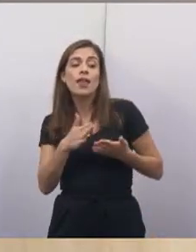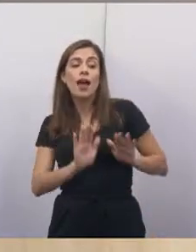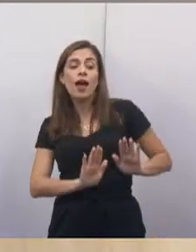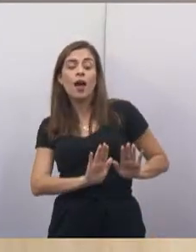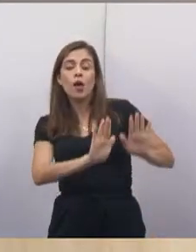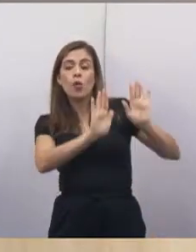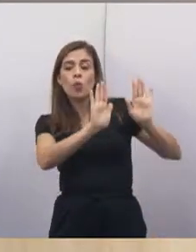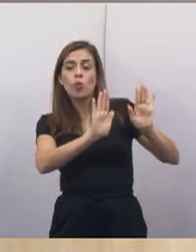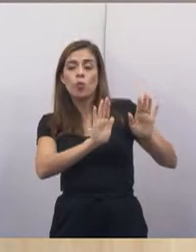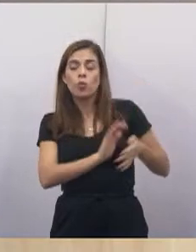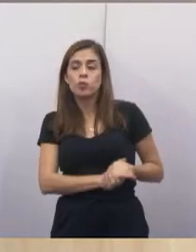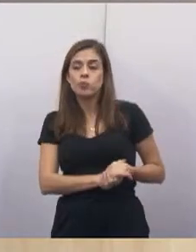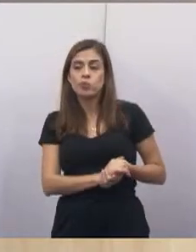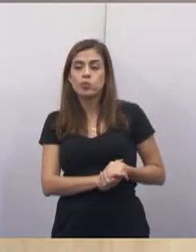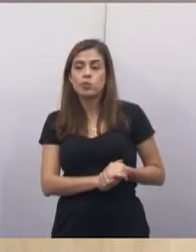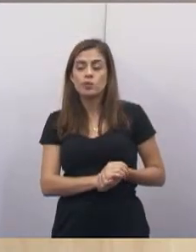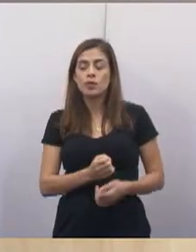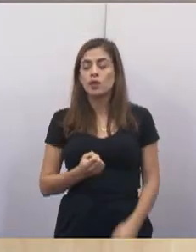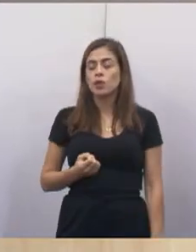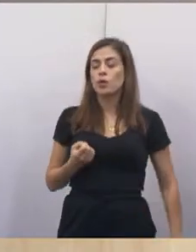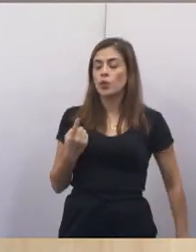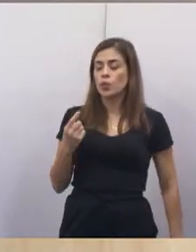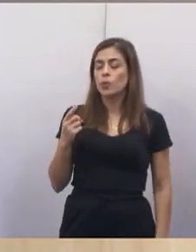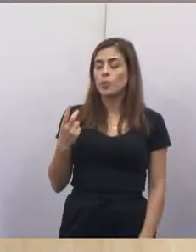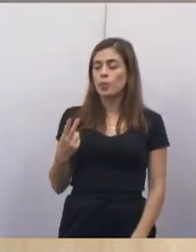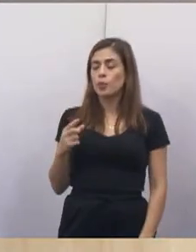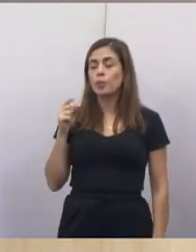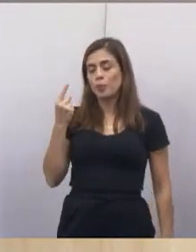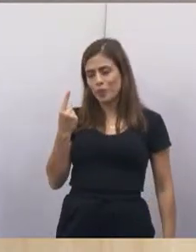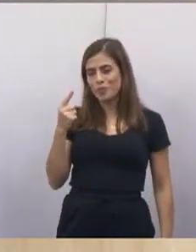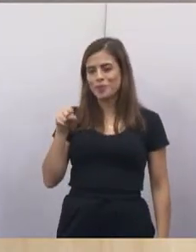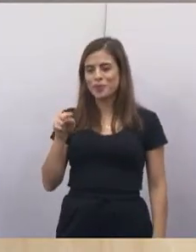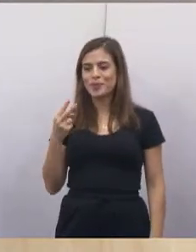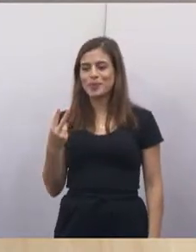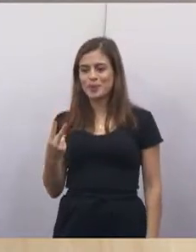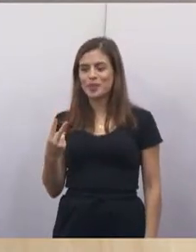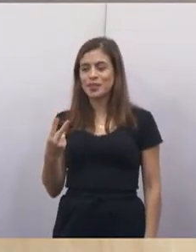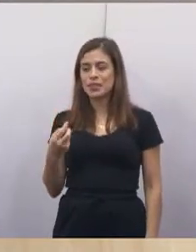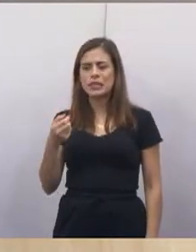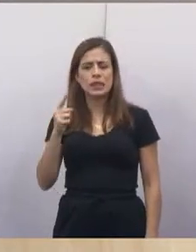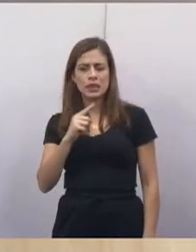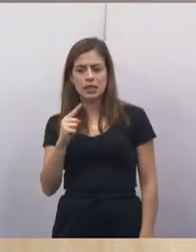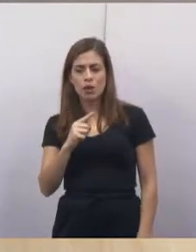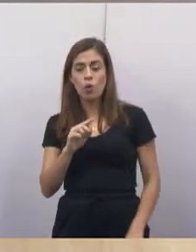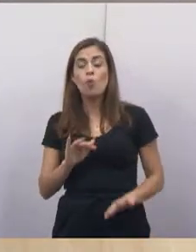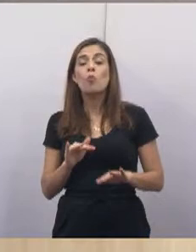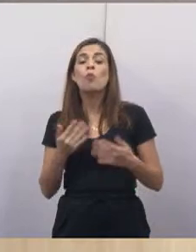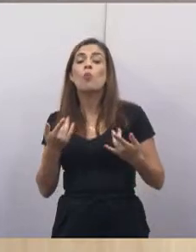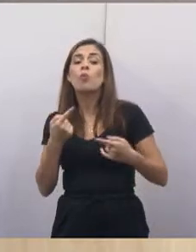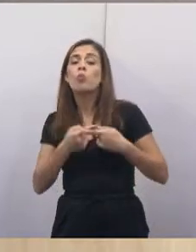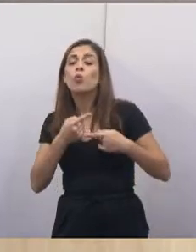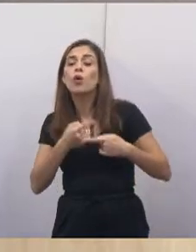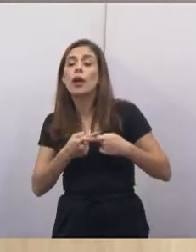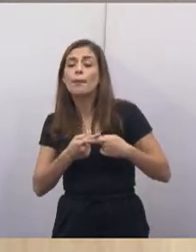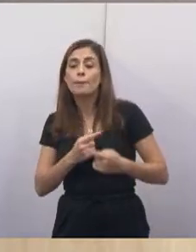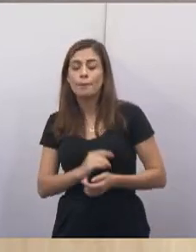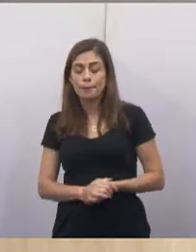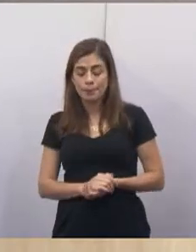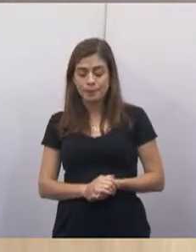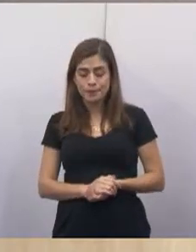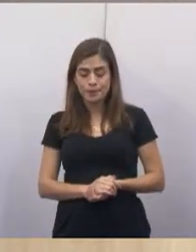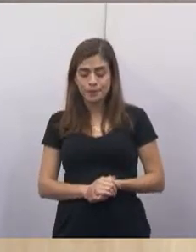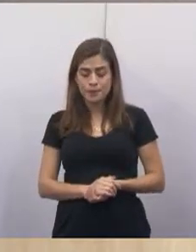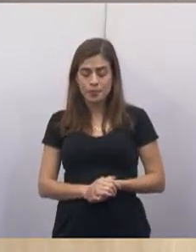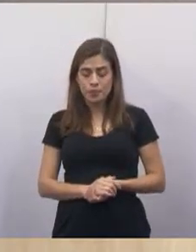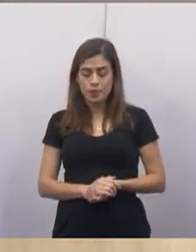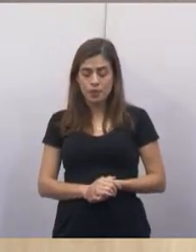1.2. Se não, qual o motivo? 2. Quais medidas são tomadas